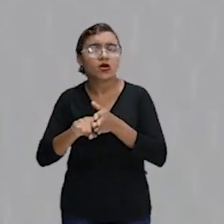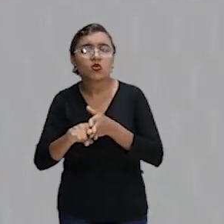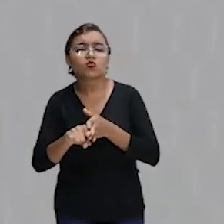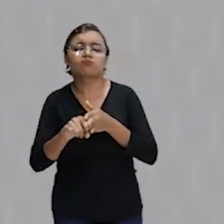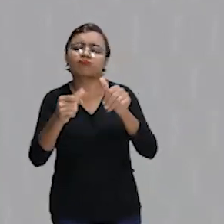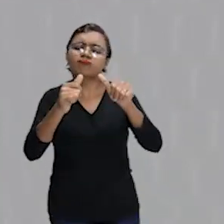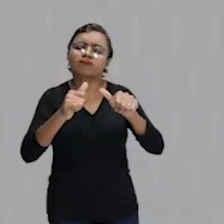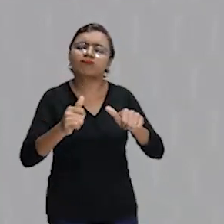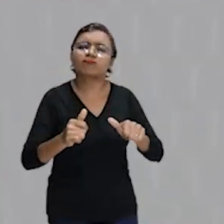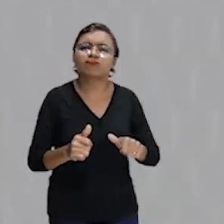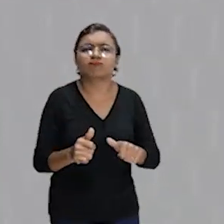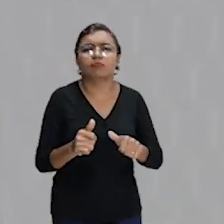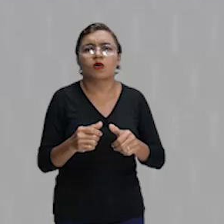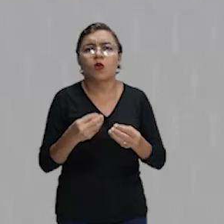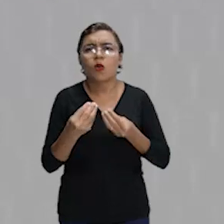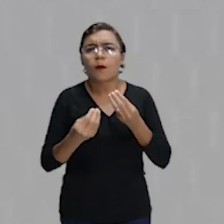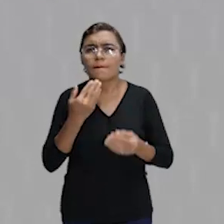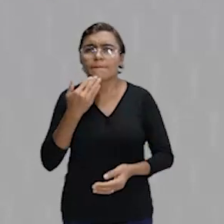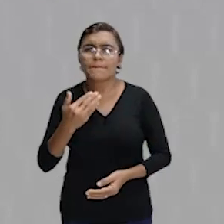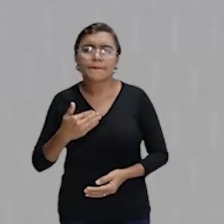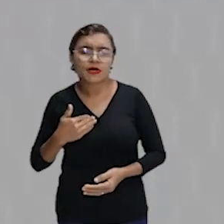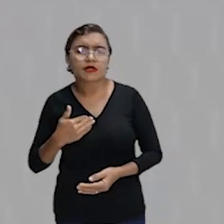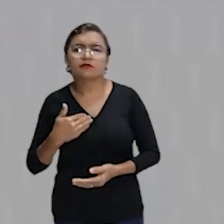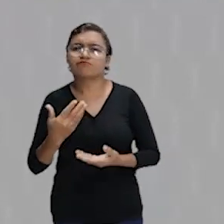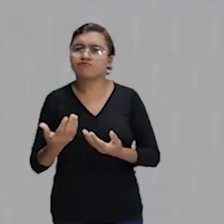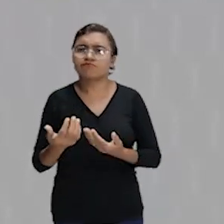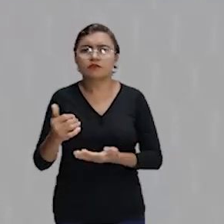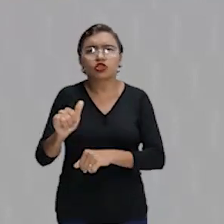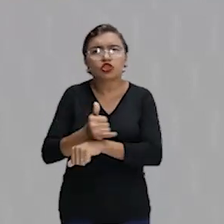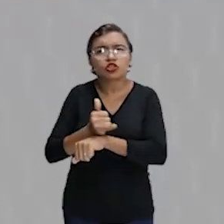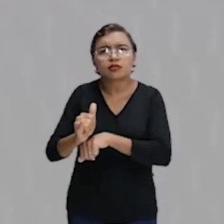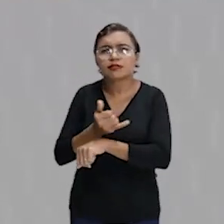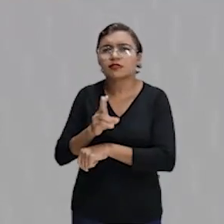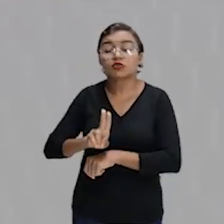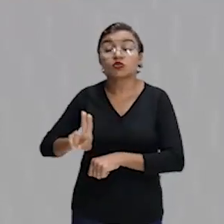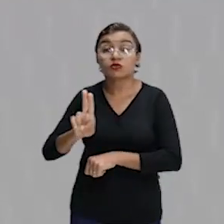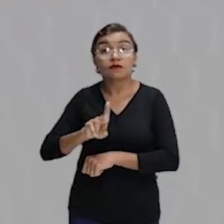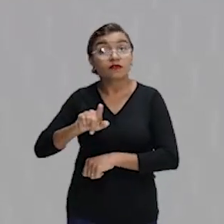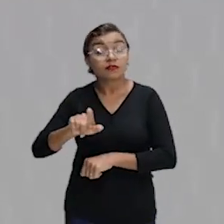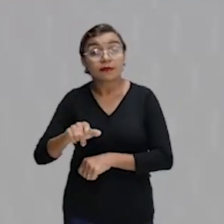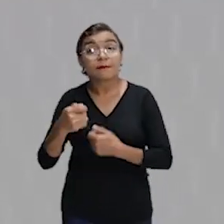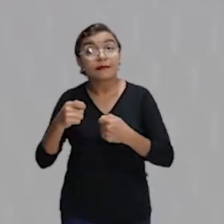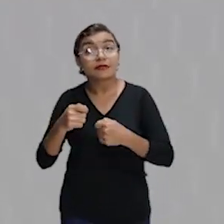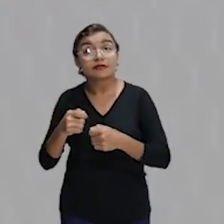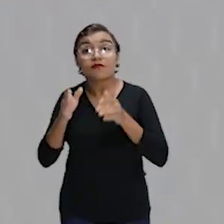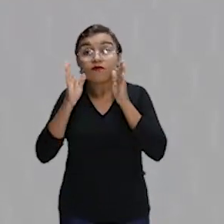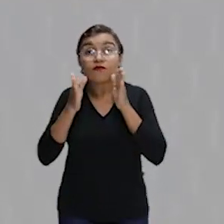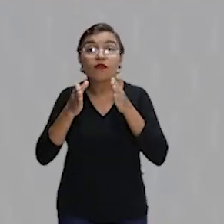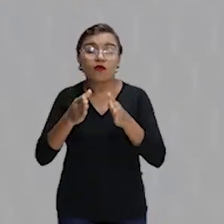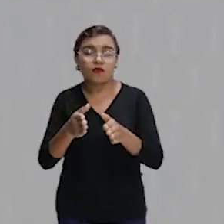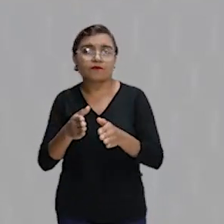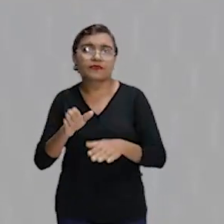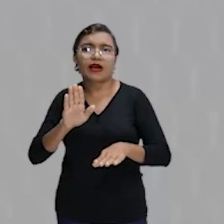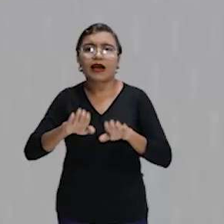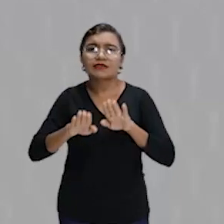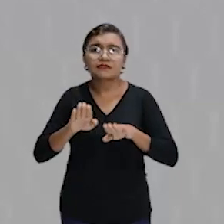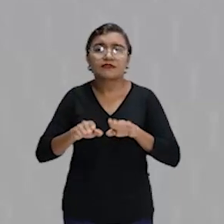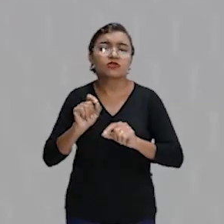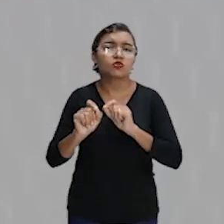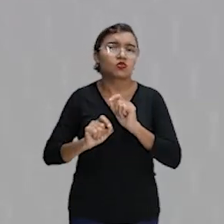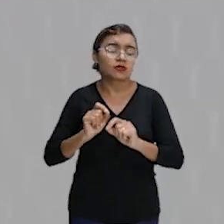questão pede. Vai seguindo esse modelo, essa estratégia, que você não vai se perder, porque às vezes é uma questão